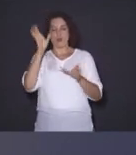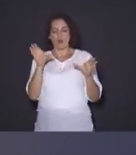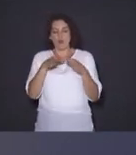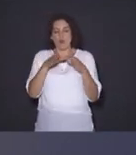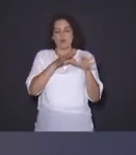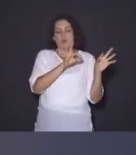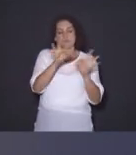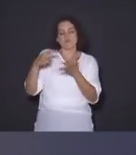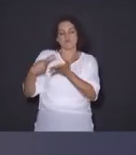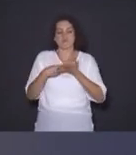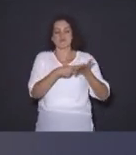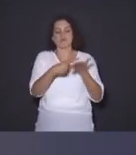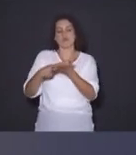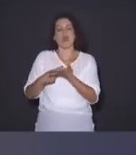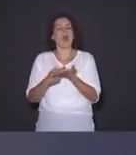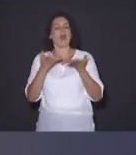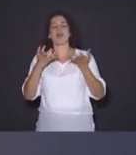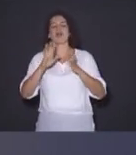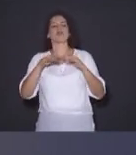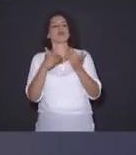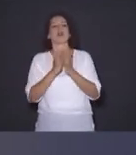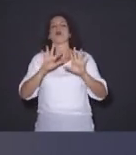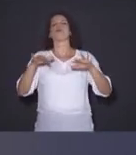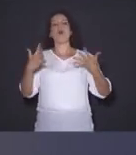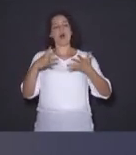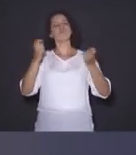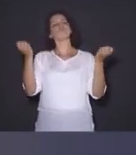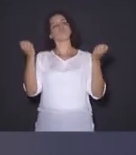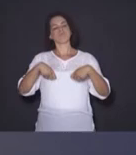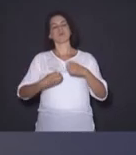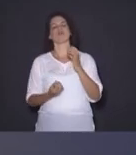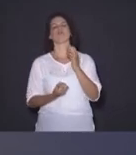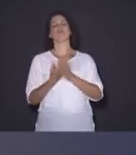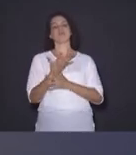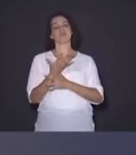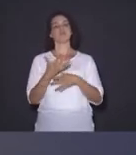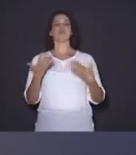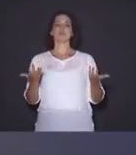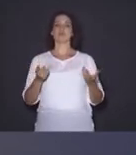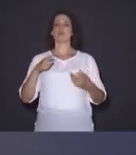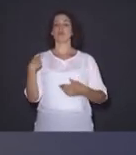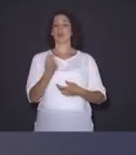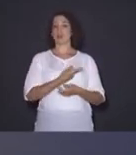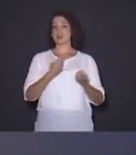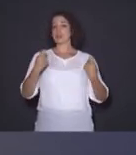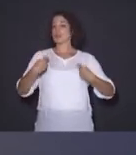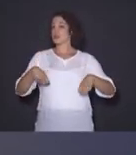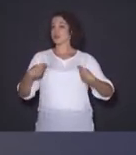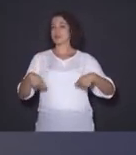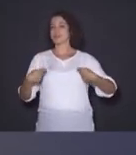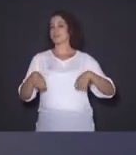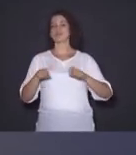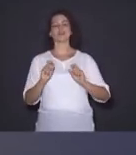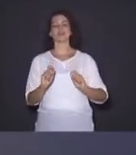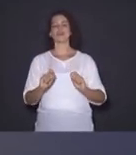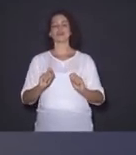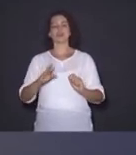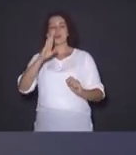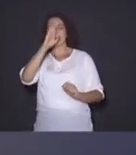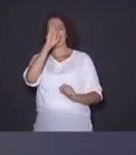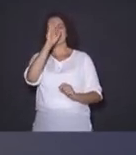coletivamente queria mas mais do que tudo o que nós precisamos e essa imagem para mim é uma imagem absolutamente